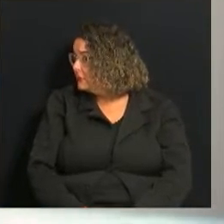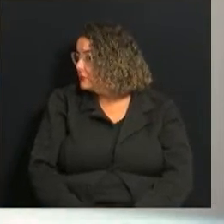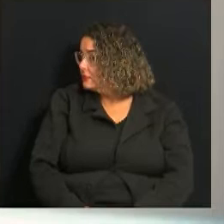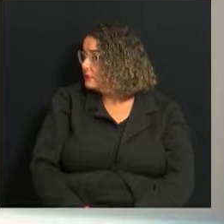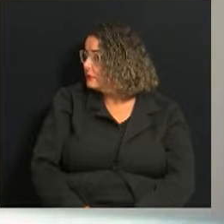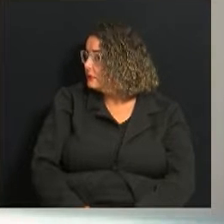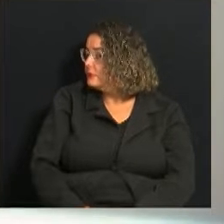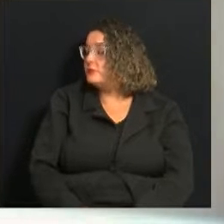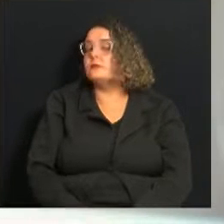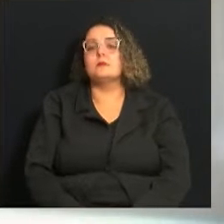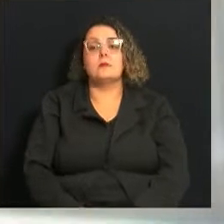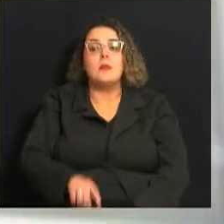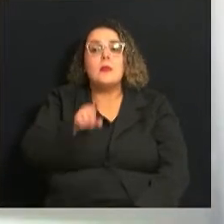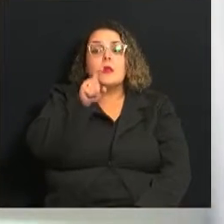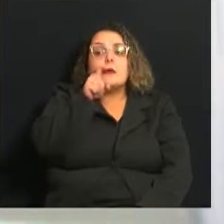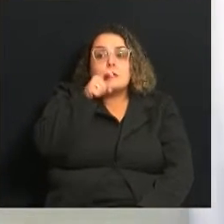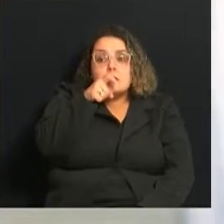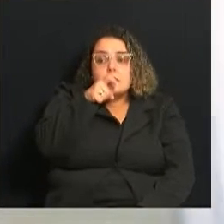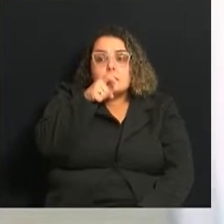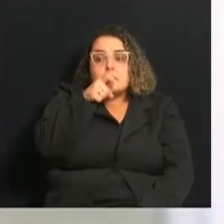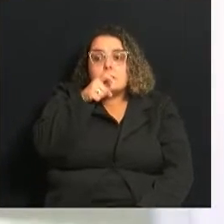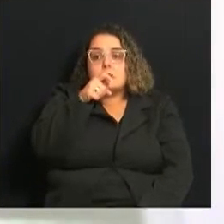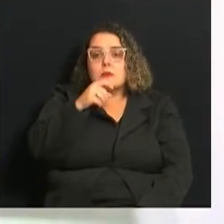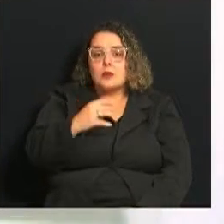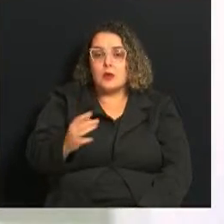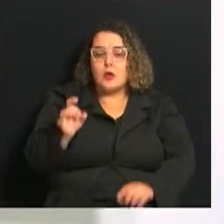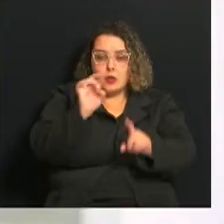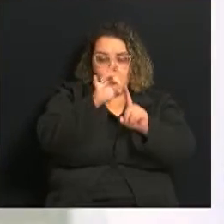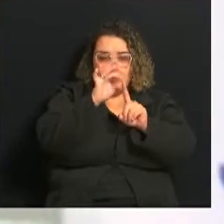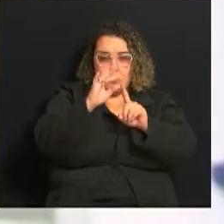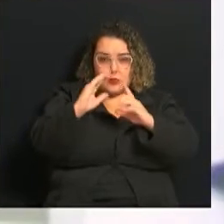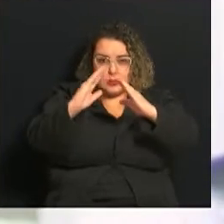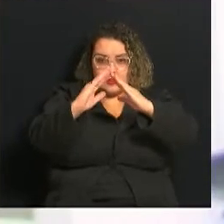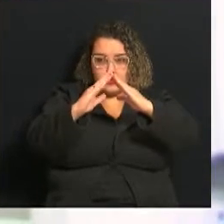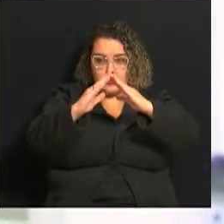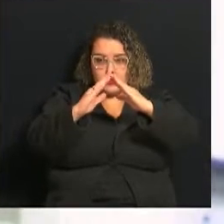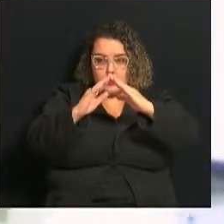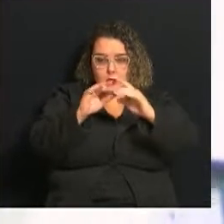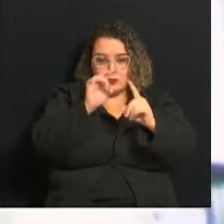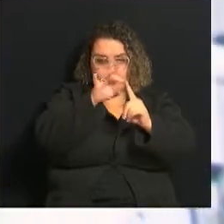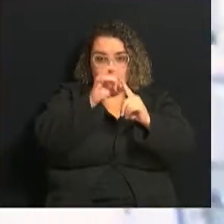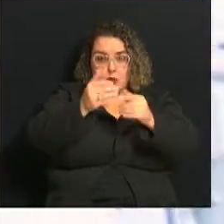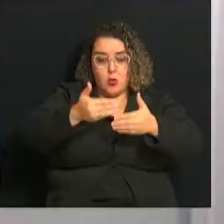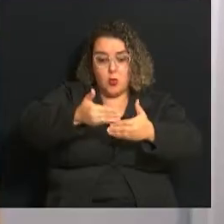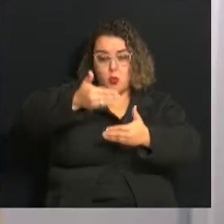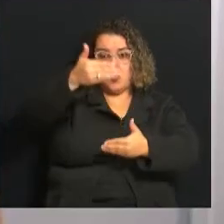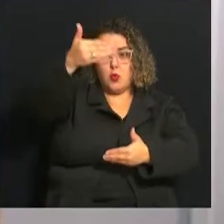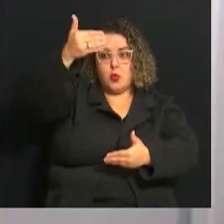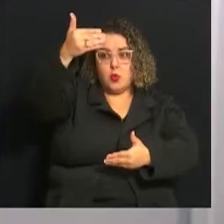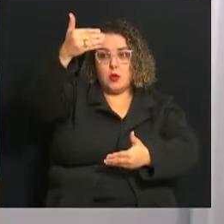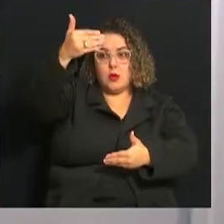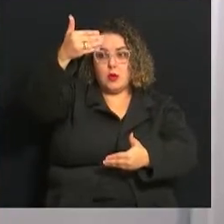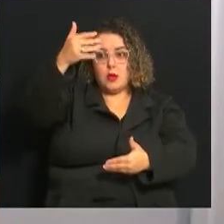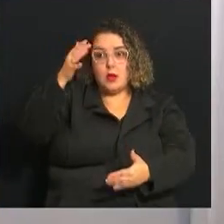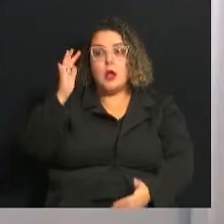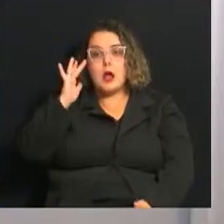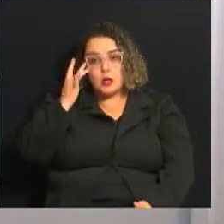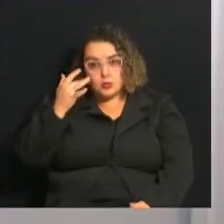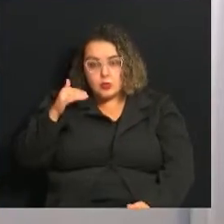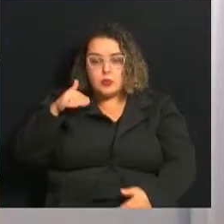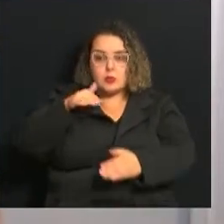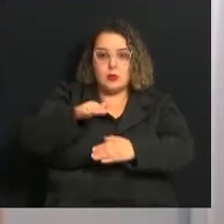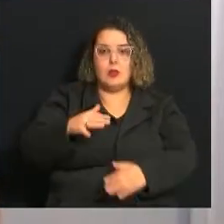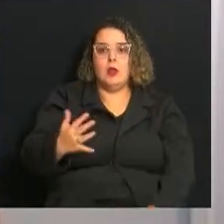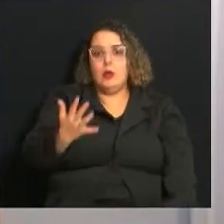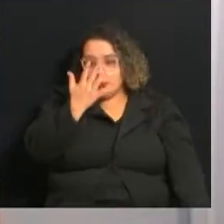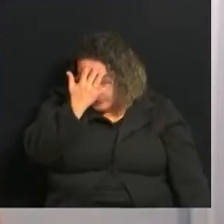A coruja, ela acabou colidindo com o vidro de uma casa, são aqueles vidros grandes, e ela achou que tinha continuidade e acabou colidindo com